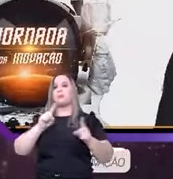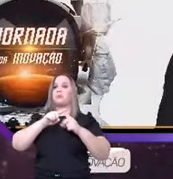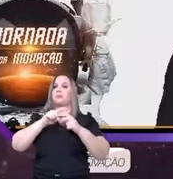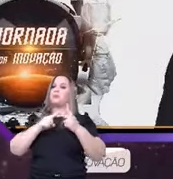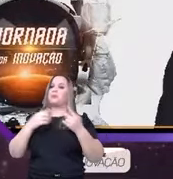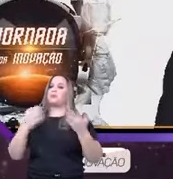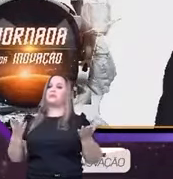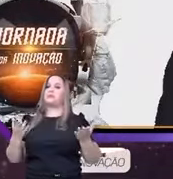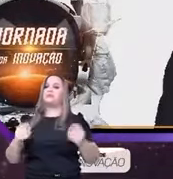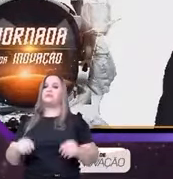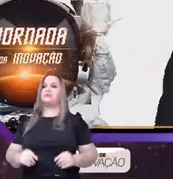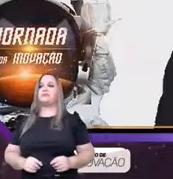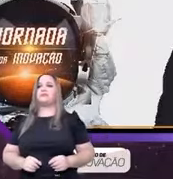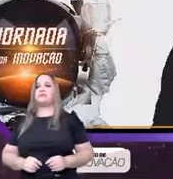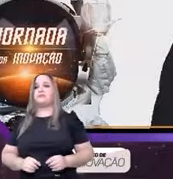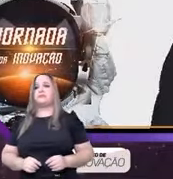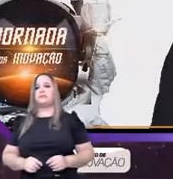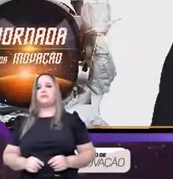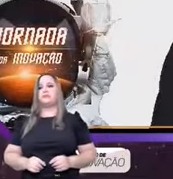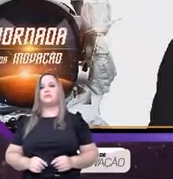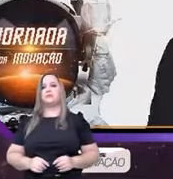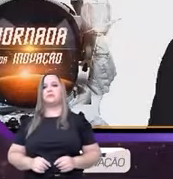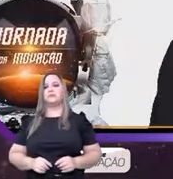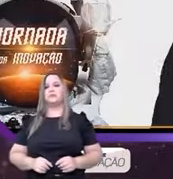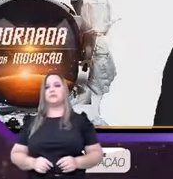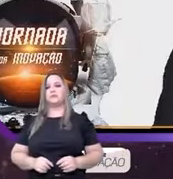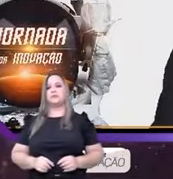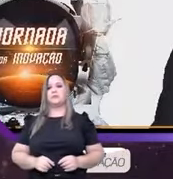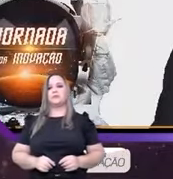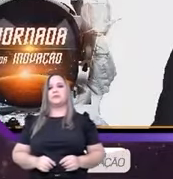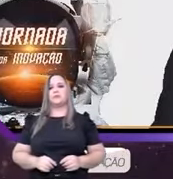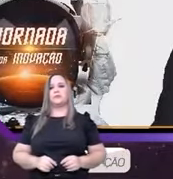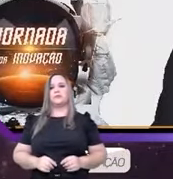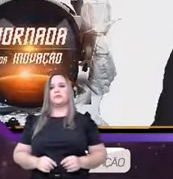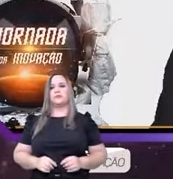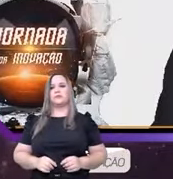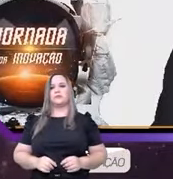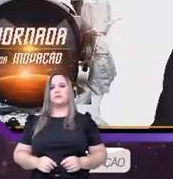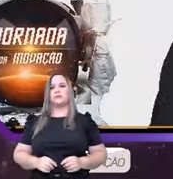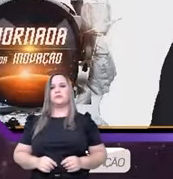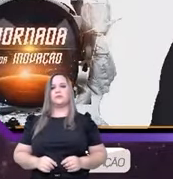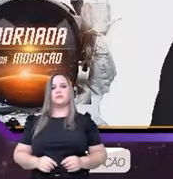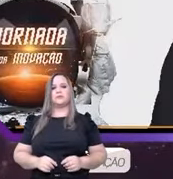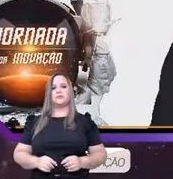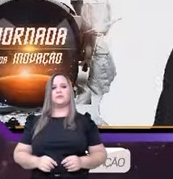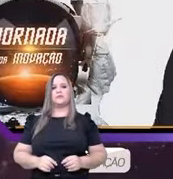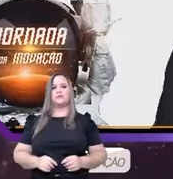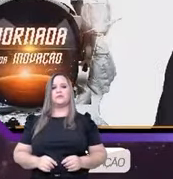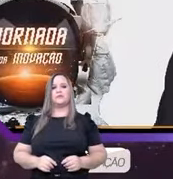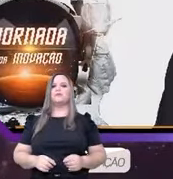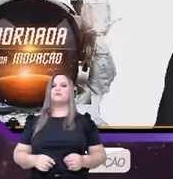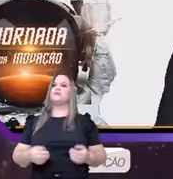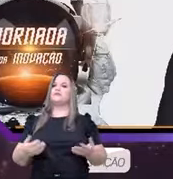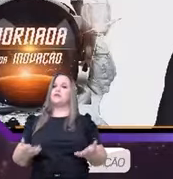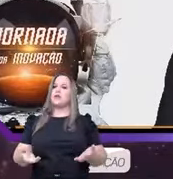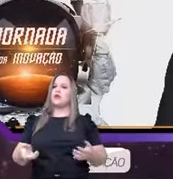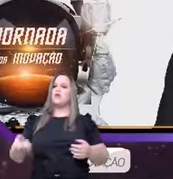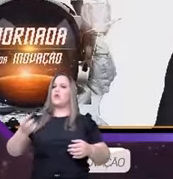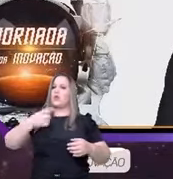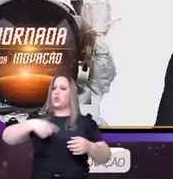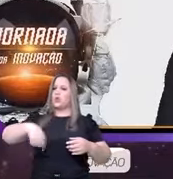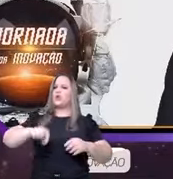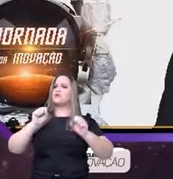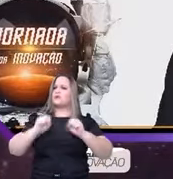catastrófico, que eu diria, né, que pode ser feito dessa forma, de conservadora, mas conservadora no ponto